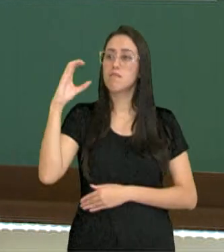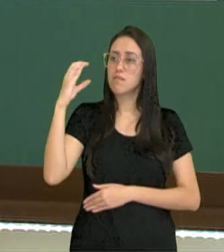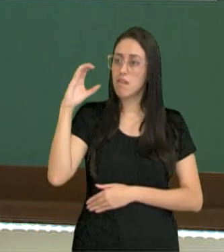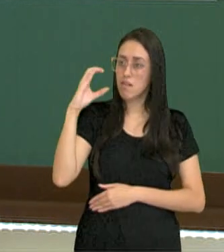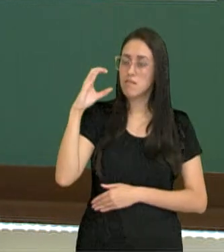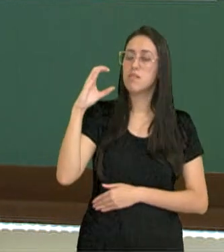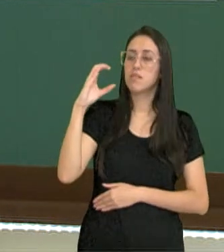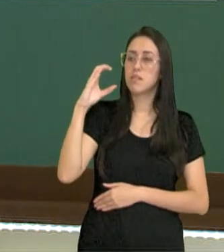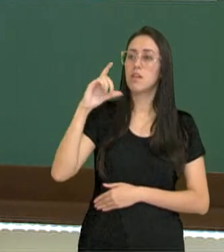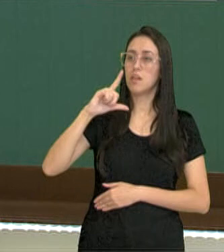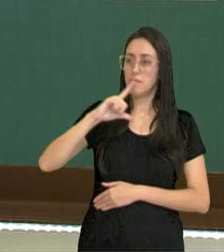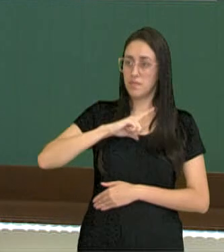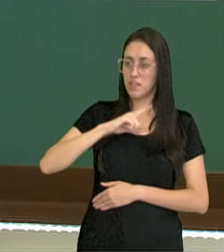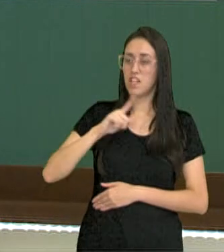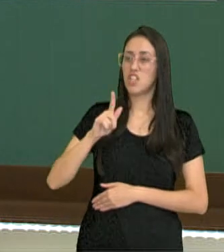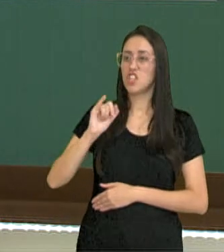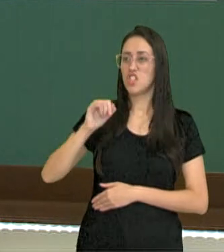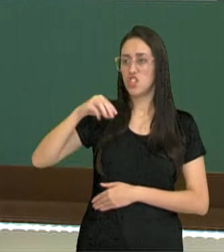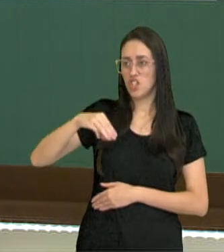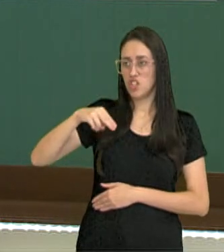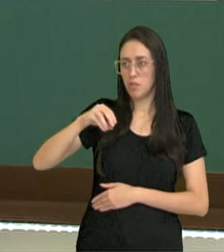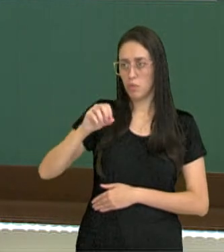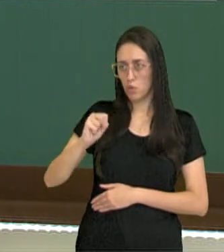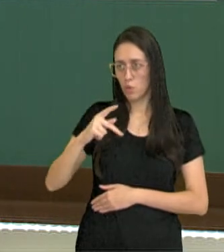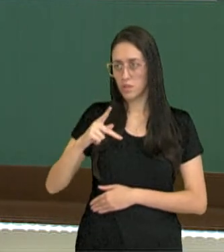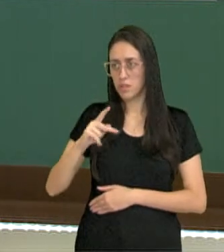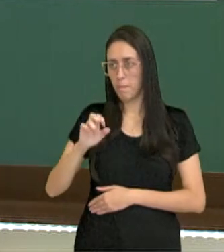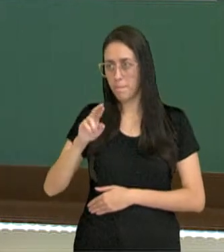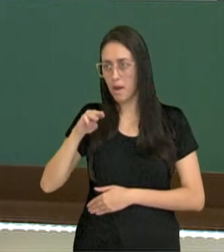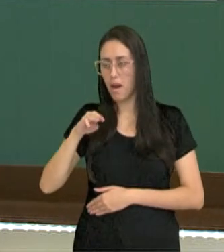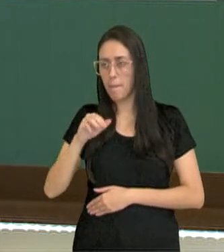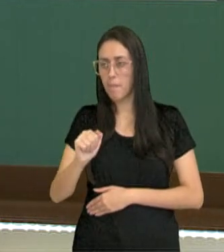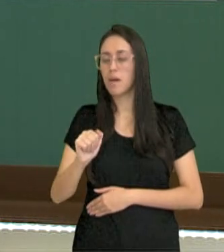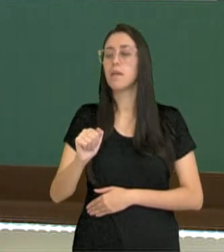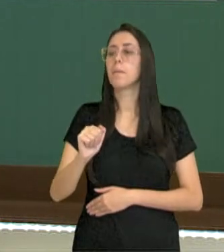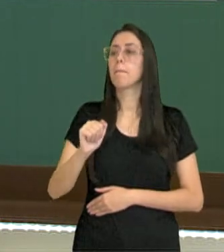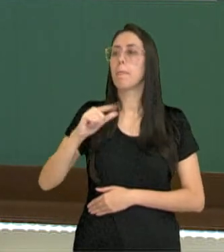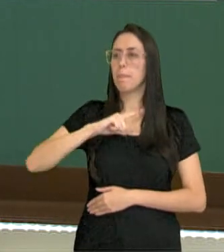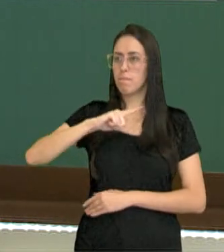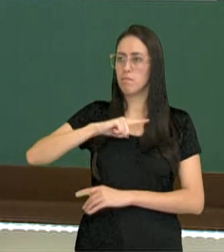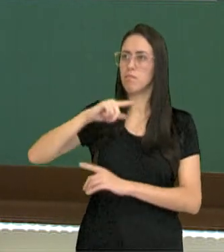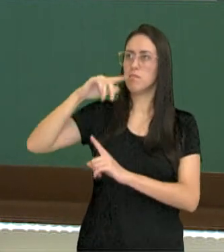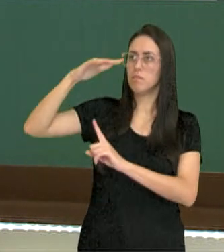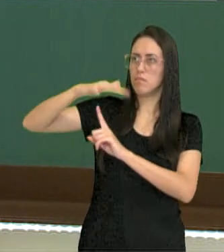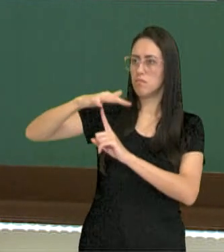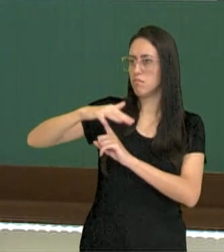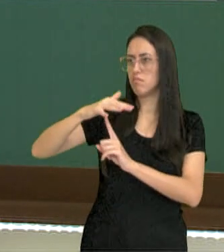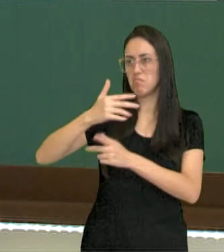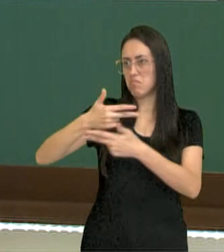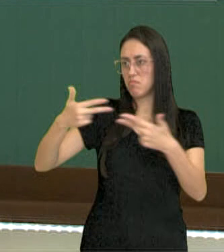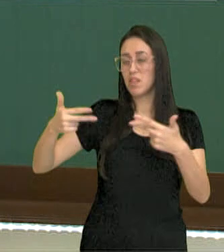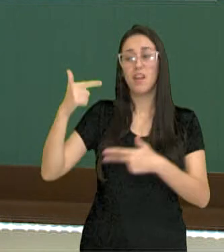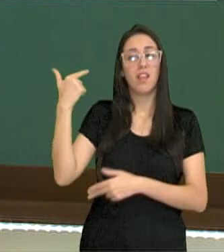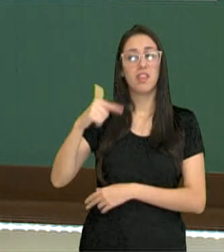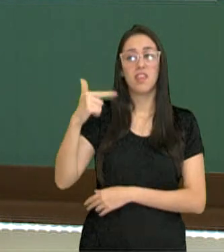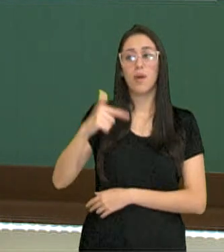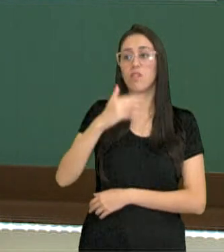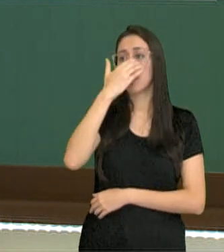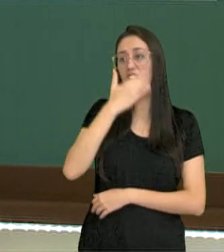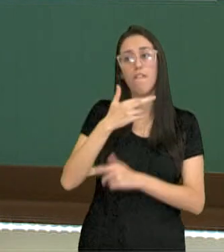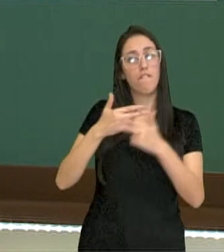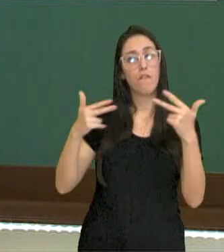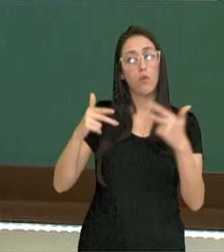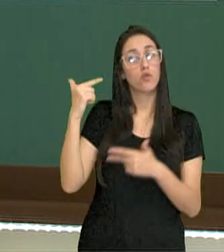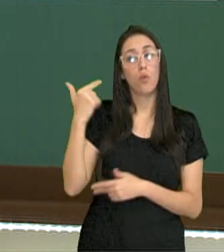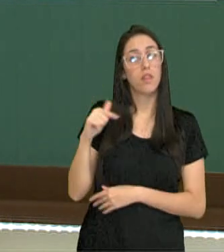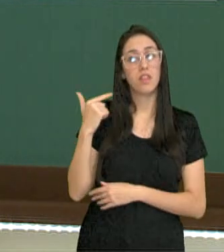gimnospermas, que tem um exemplar, a araucária ou o pinheiro do Paraná, não tem fruto. O